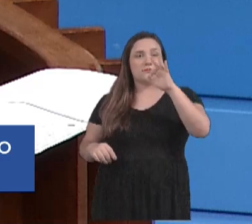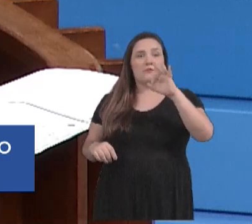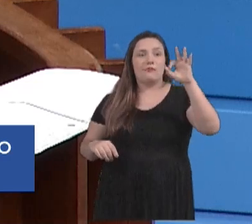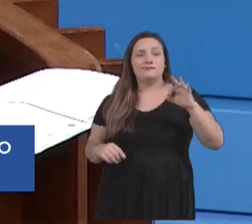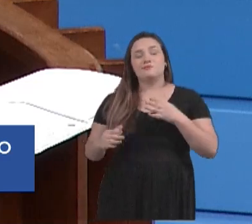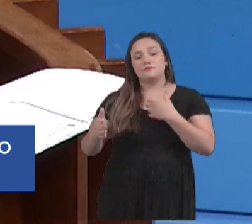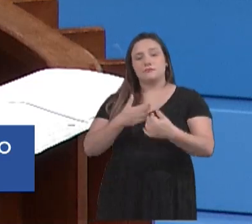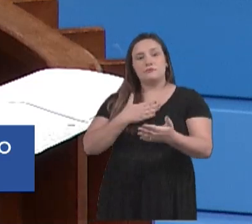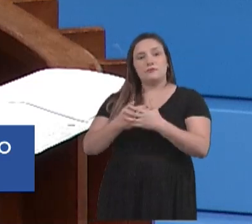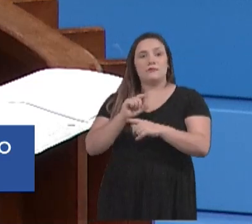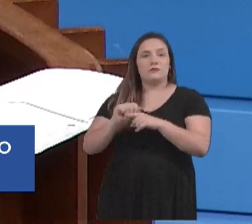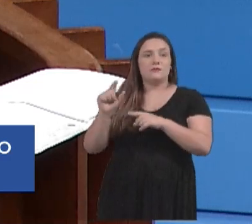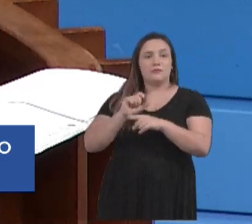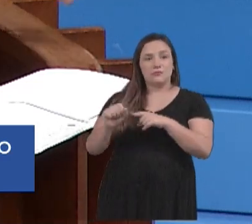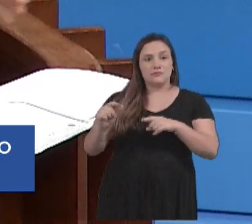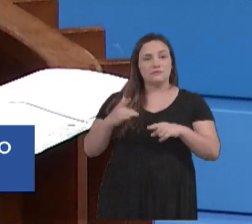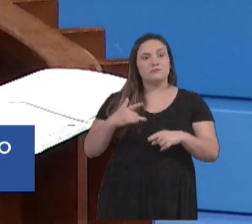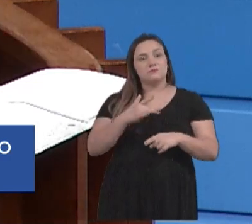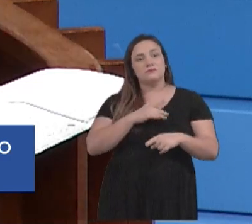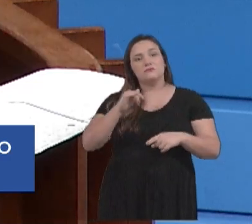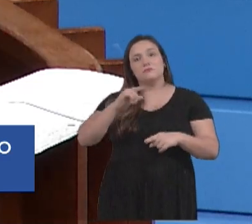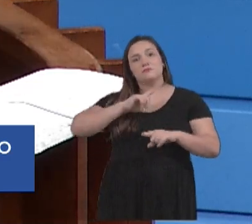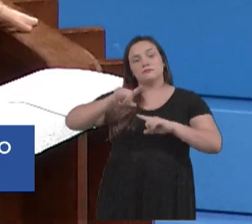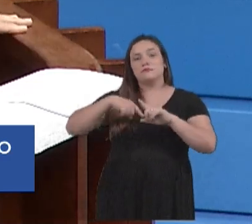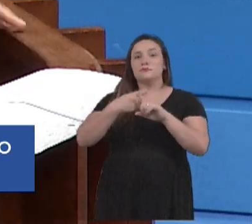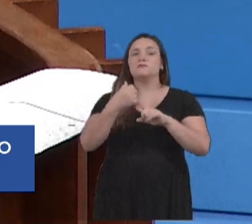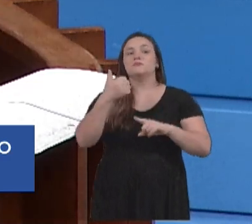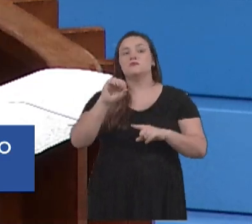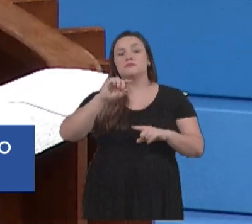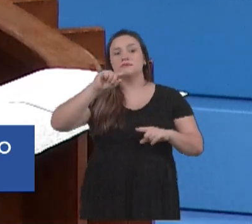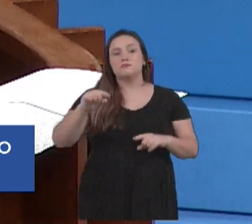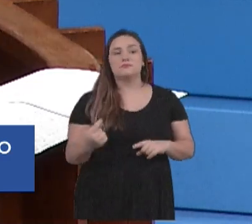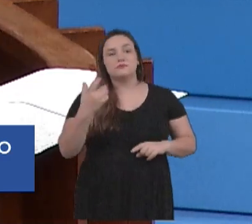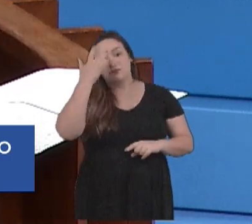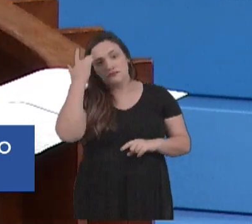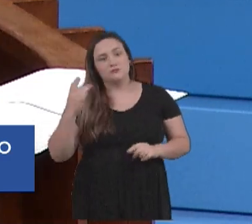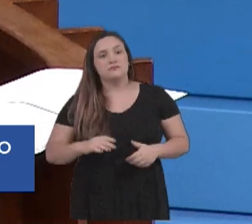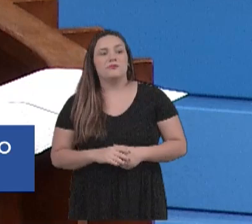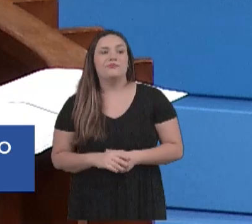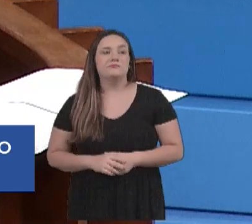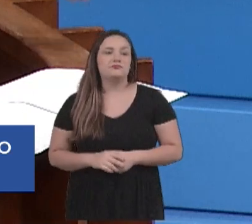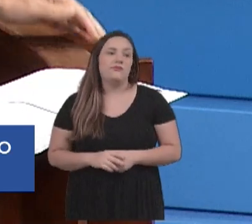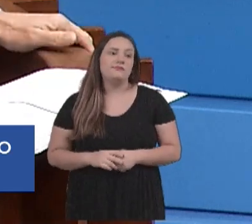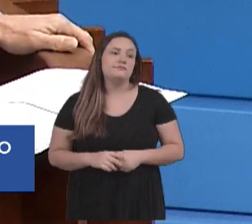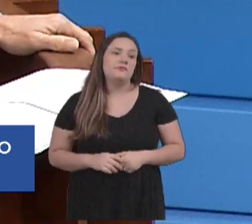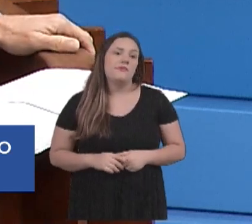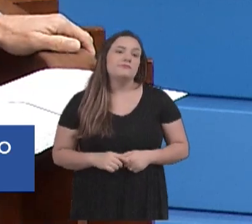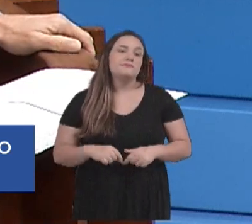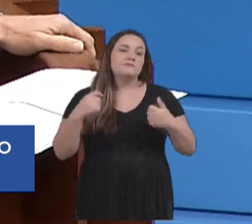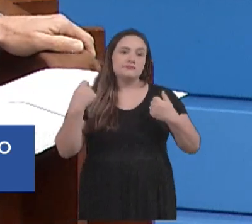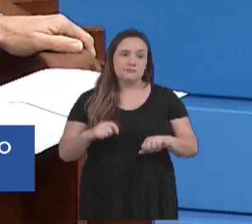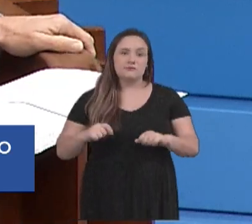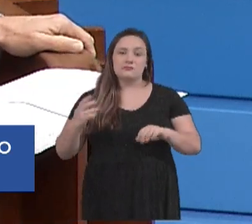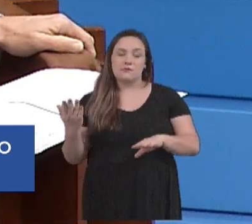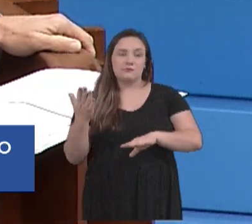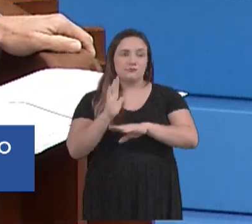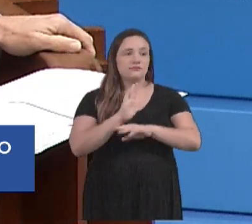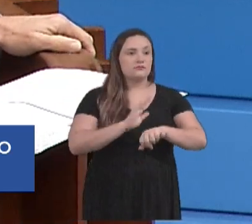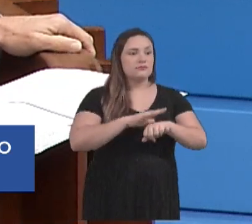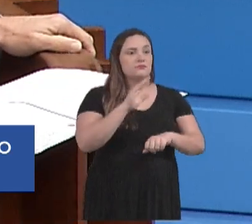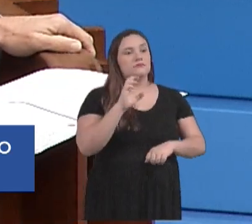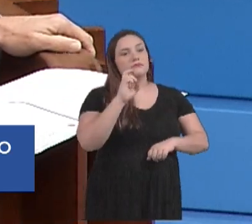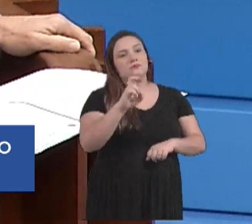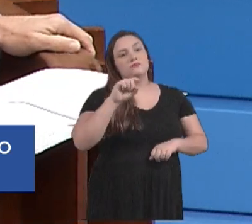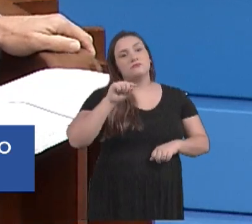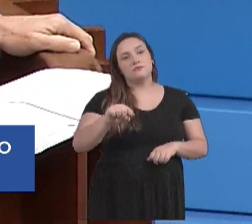Qualquer plano de saúde que tiver mais de 10 mil vidas no Estado, de acordo com a lei, terá a contribuição patronal de